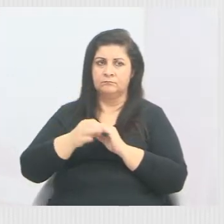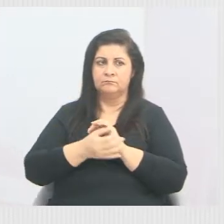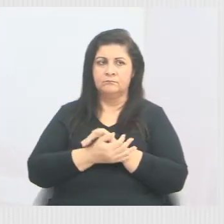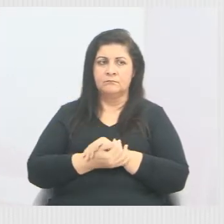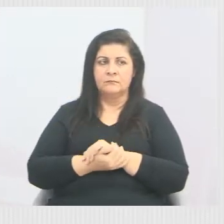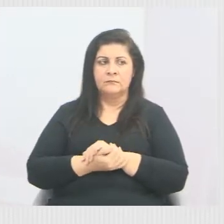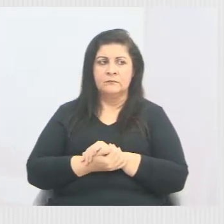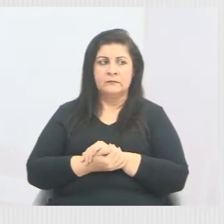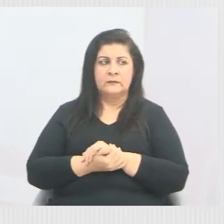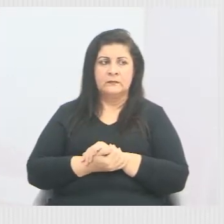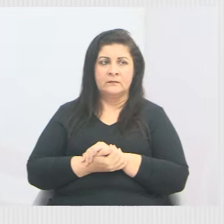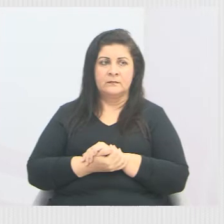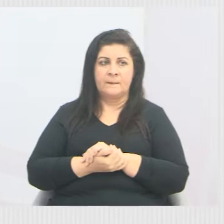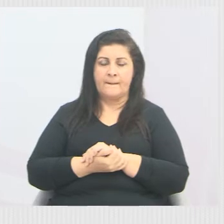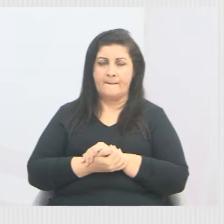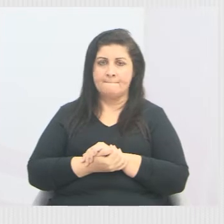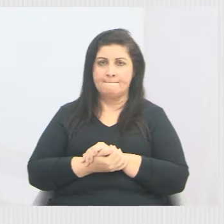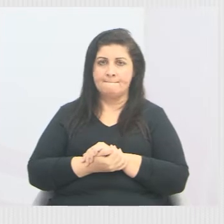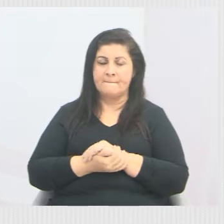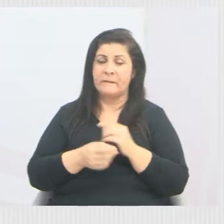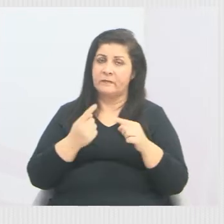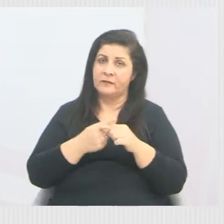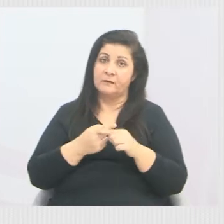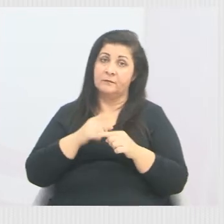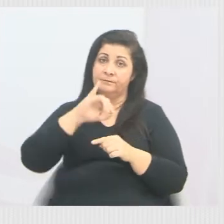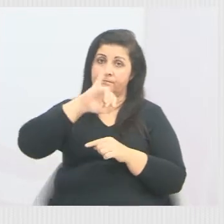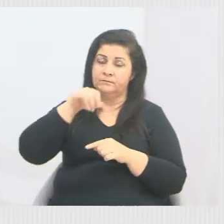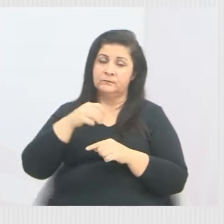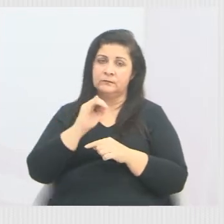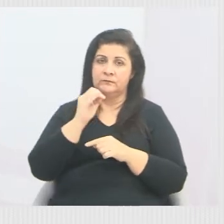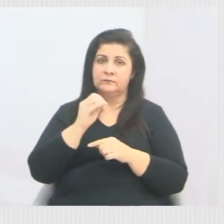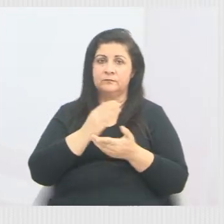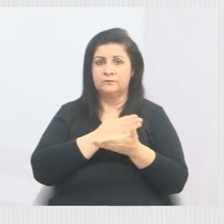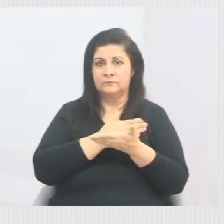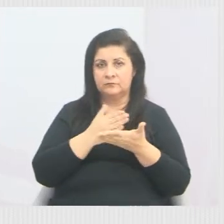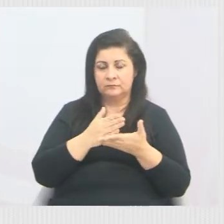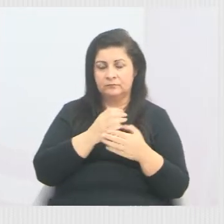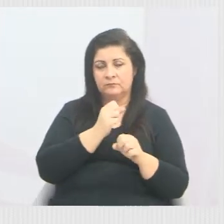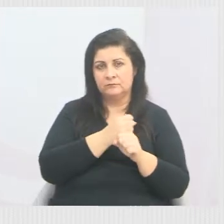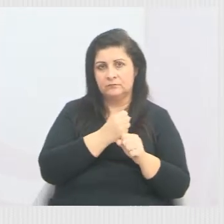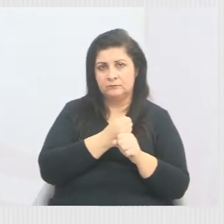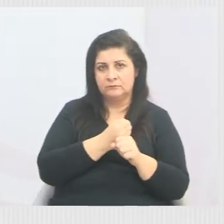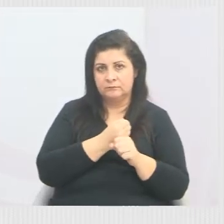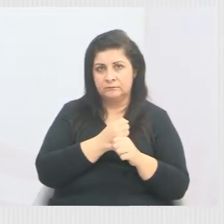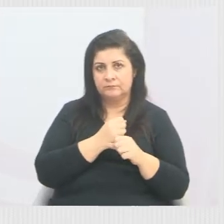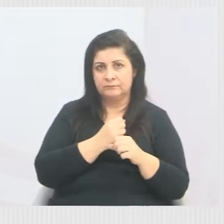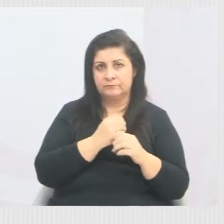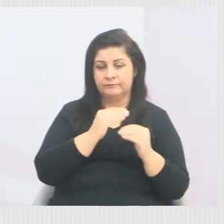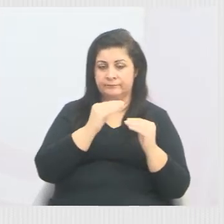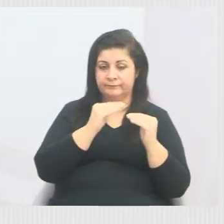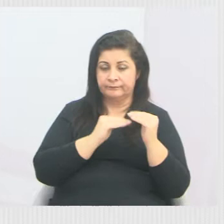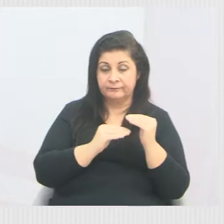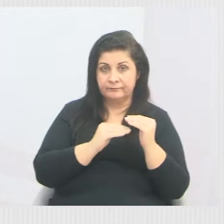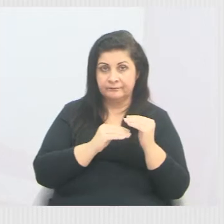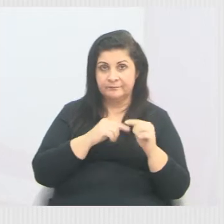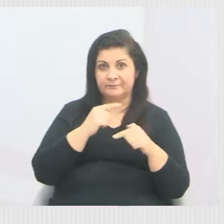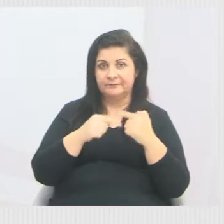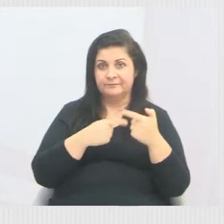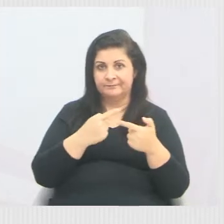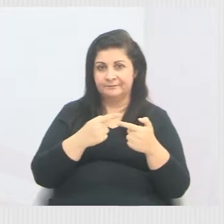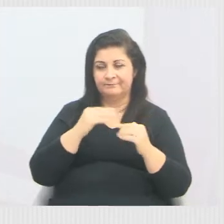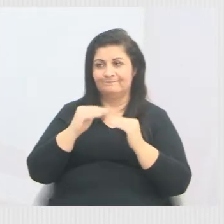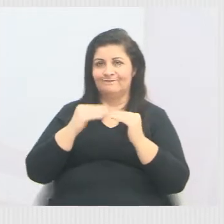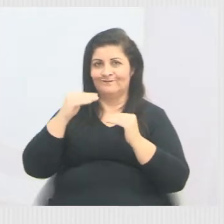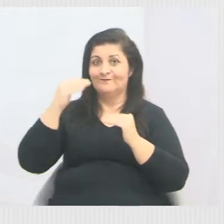21,49%. Aqui ocorre porque, como tem juros, né, então no início do ano a tendência dos juros é menor, né, da correção da